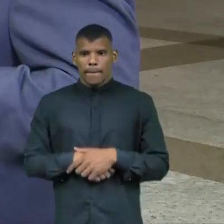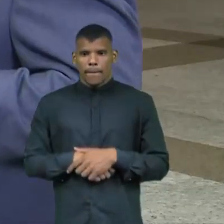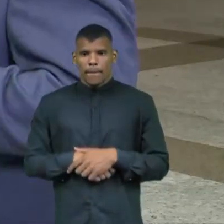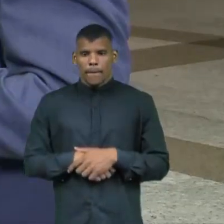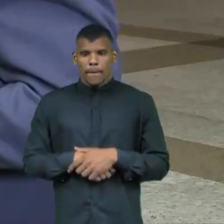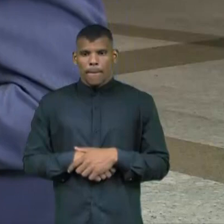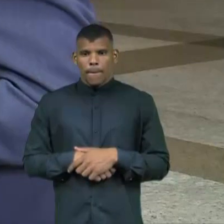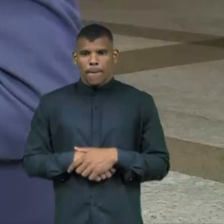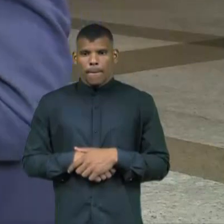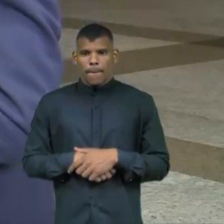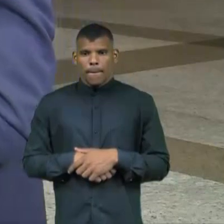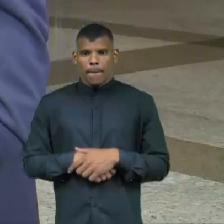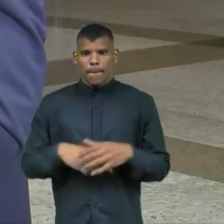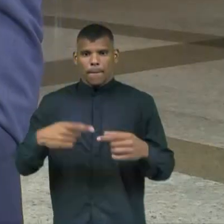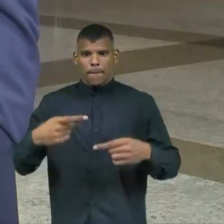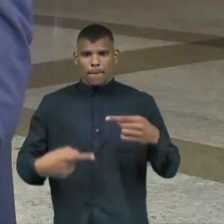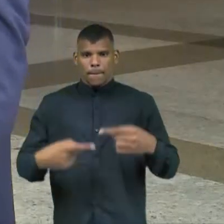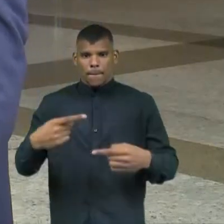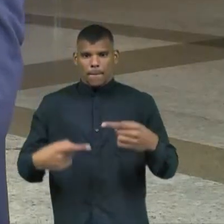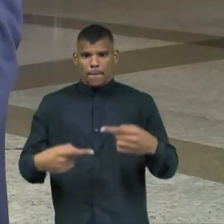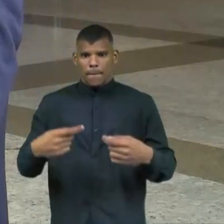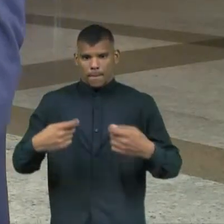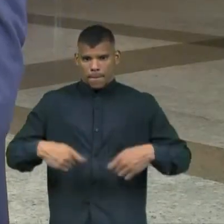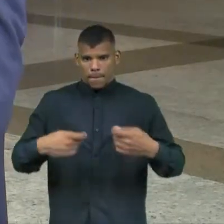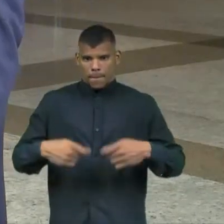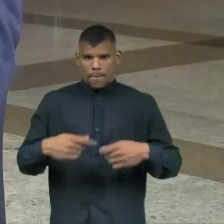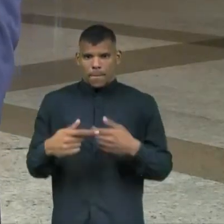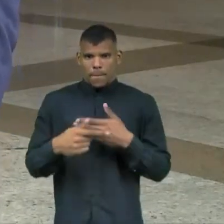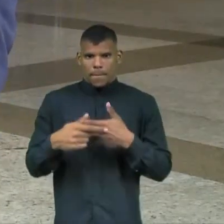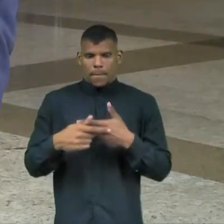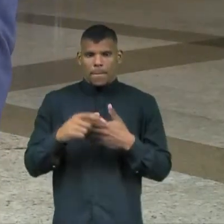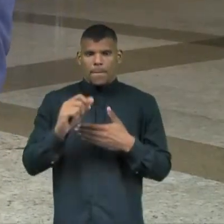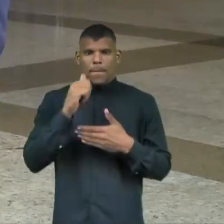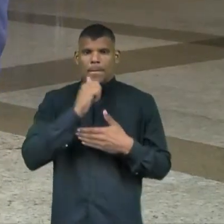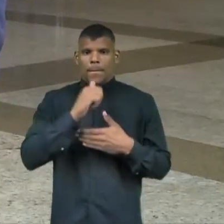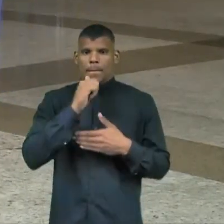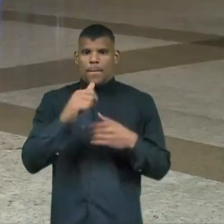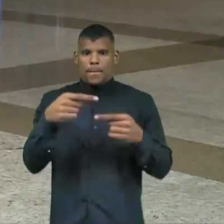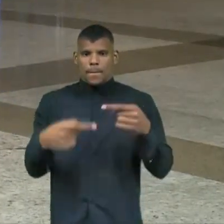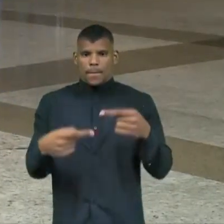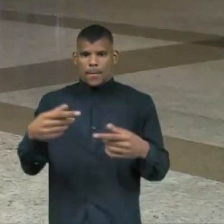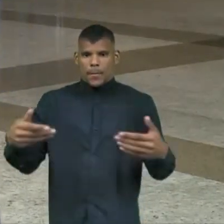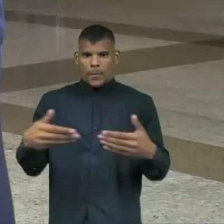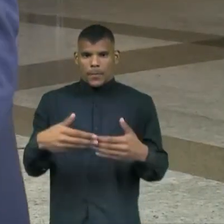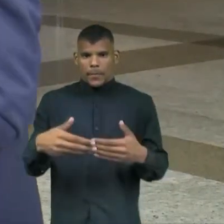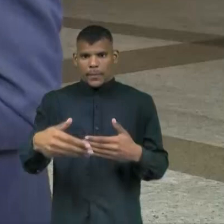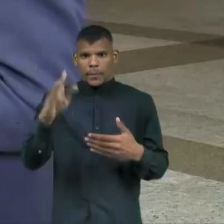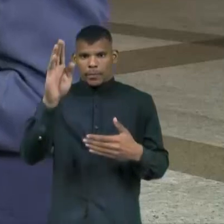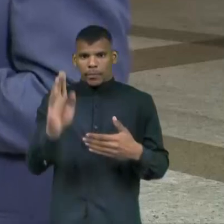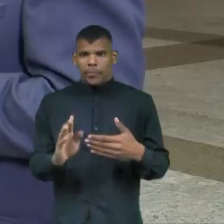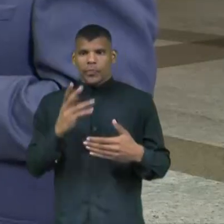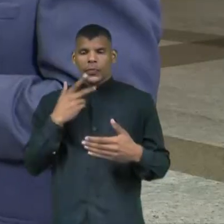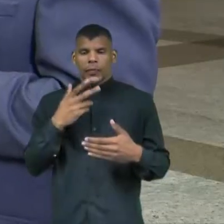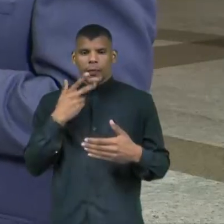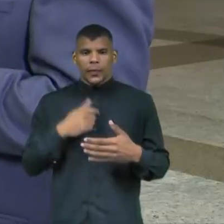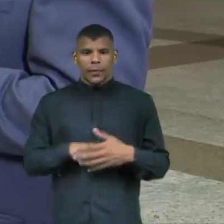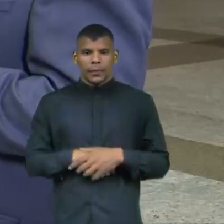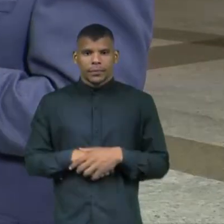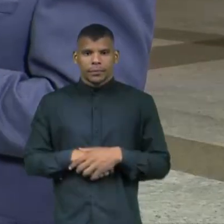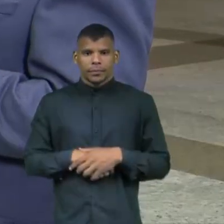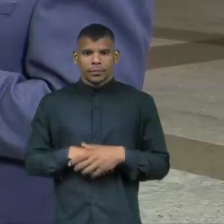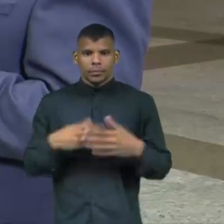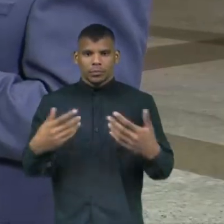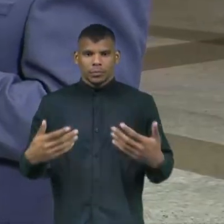se discutir política, essencialmente política, e o papel da mulher na política hoje, no Brasil, no Ceará, em Fortaleza. Um papel cada vez